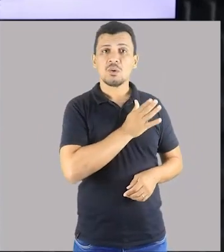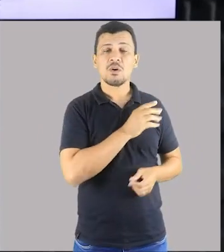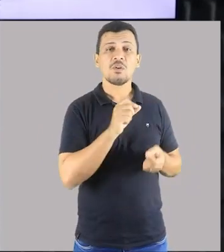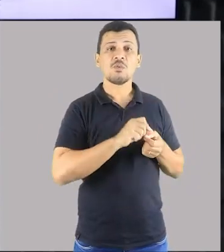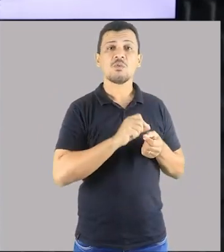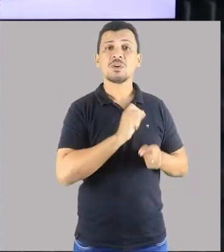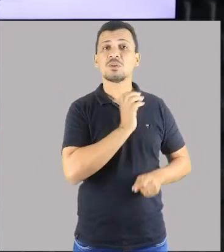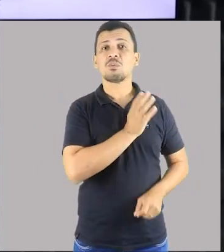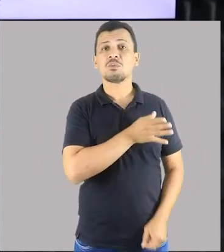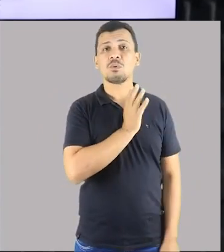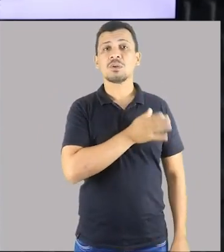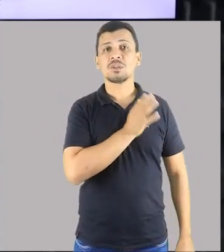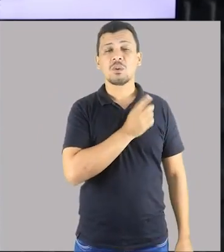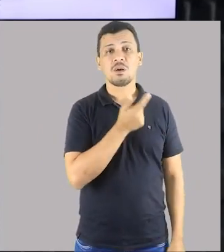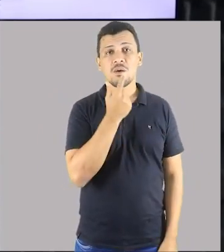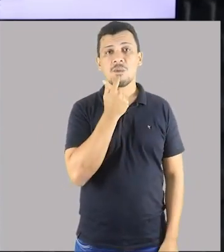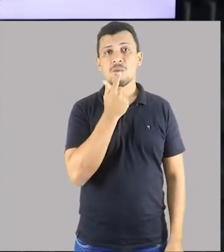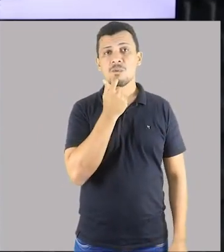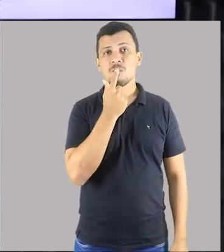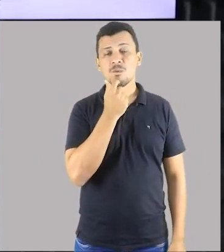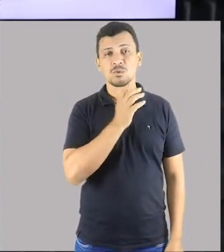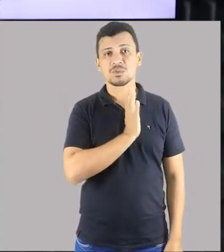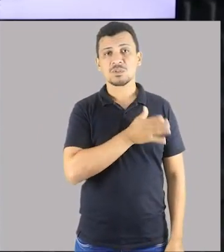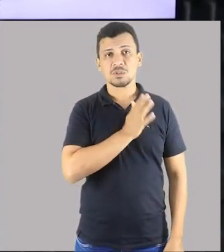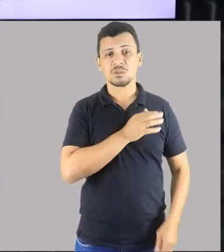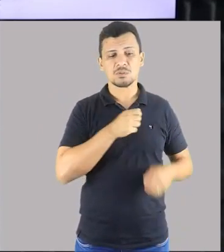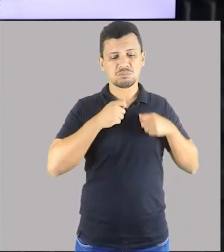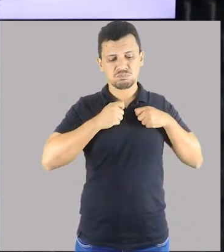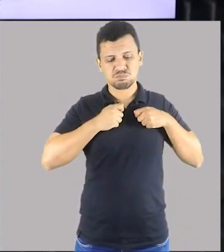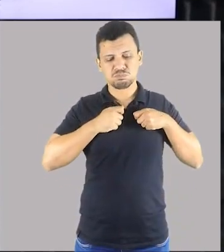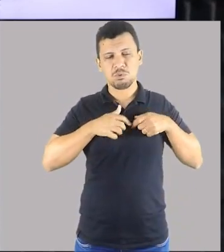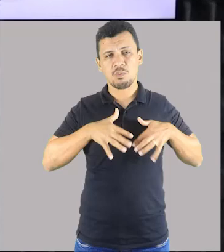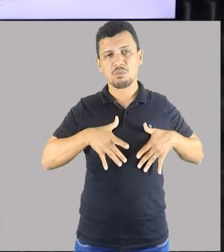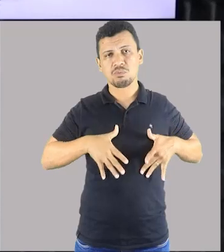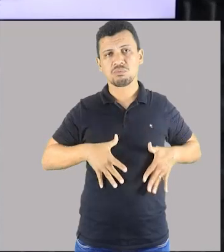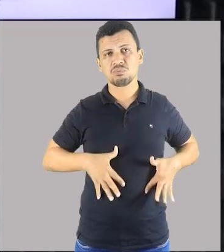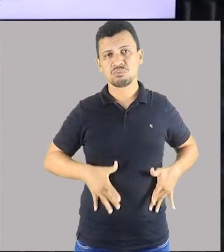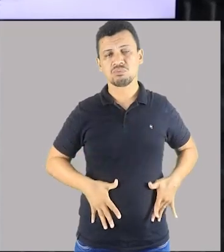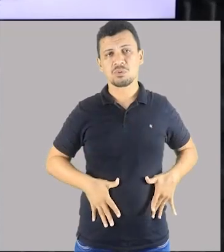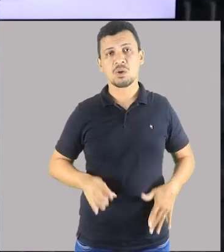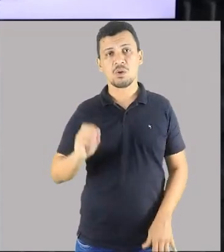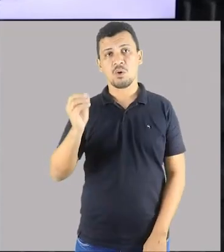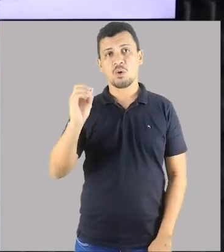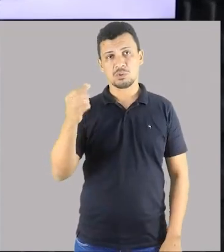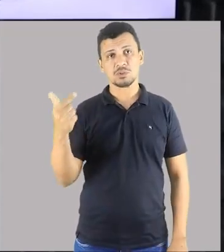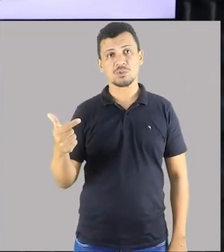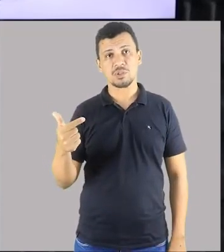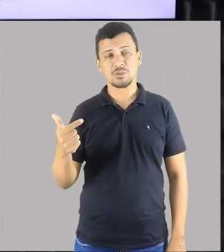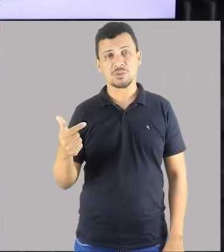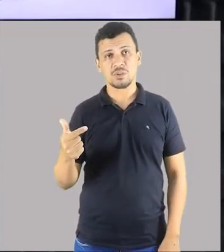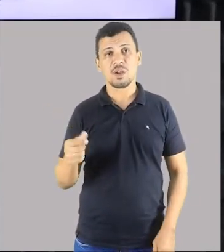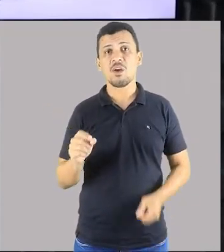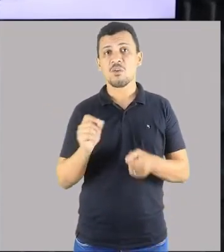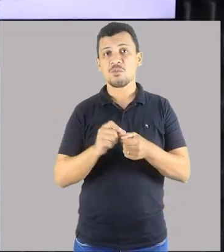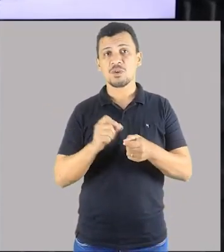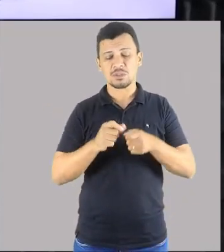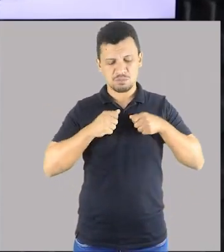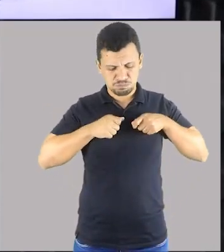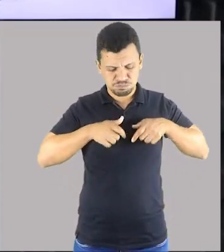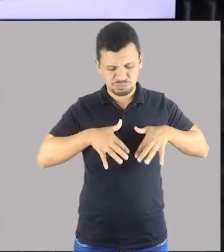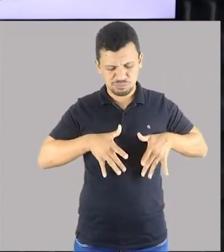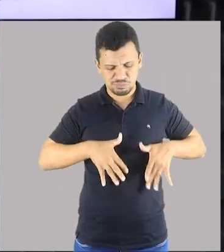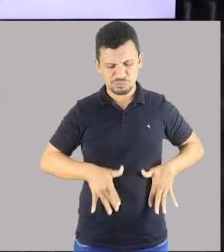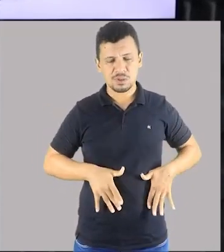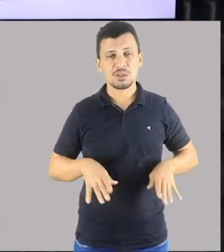fazer, que vai mandar o sangue oxigenado para os capilares para fazer a distribuição, e